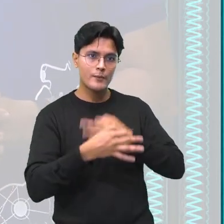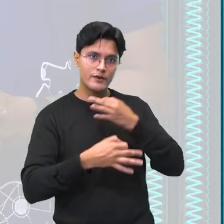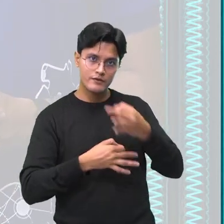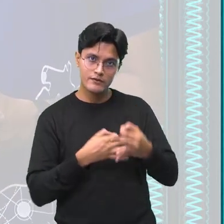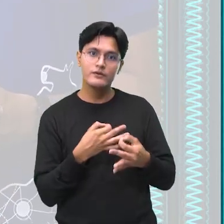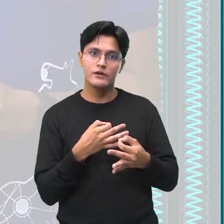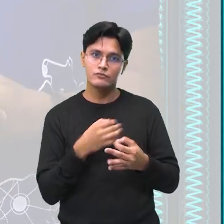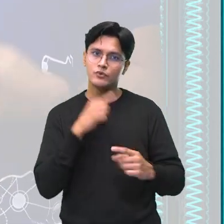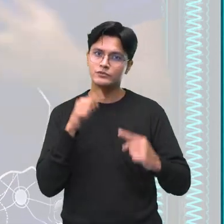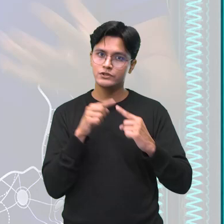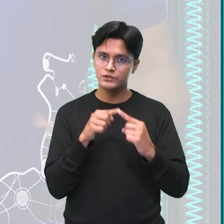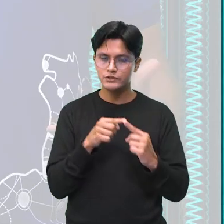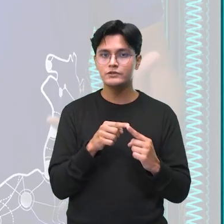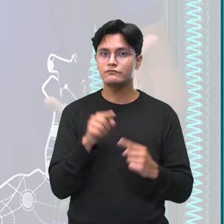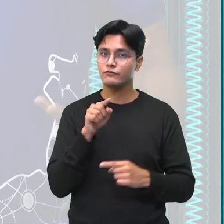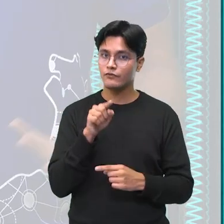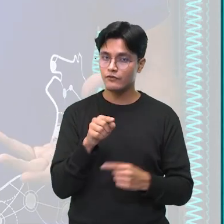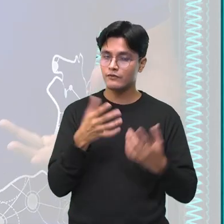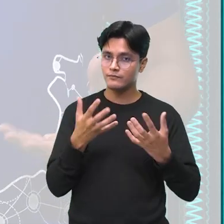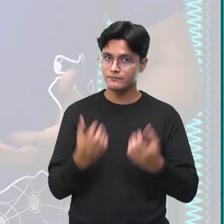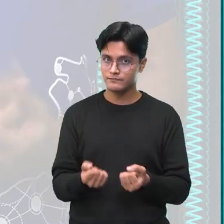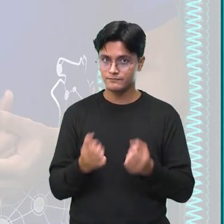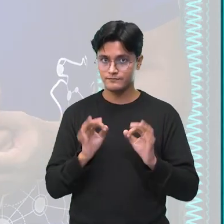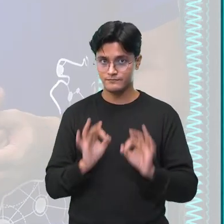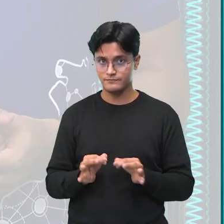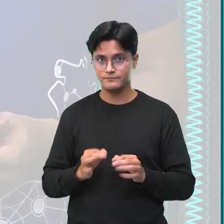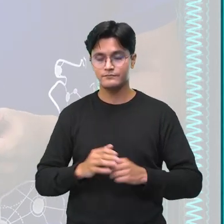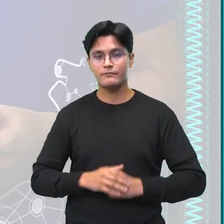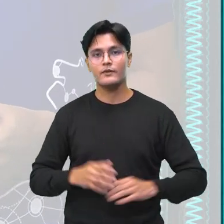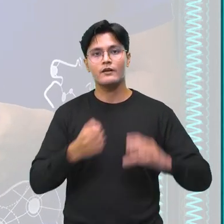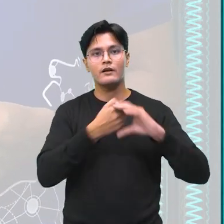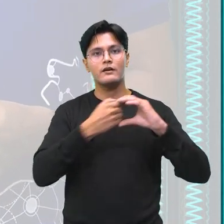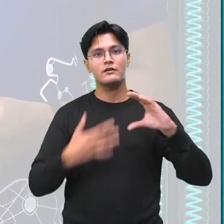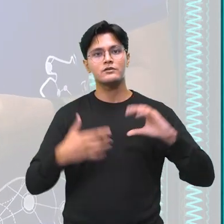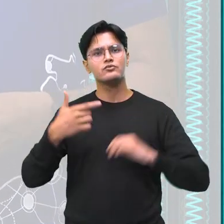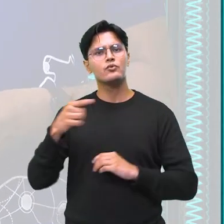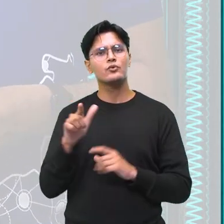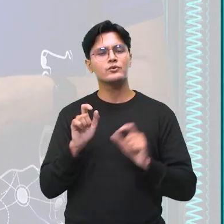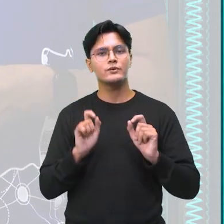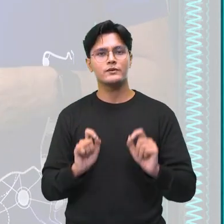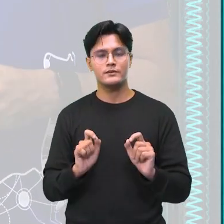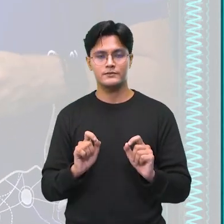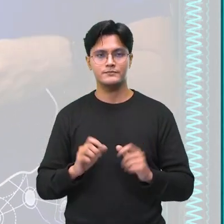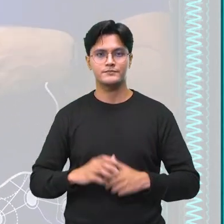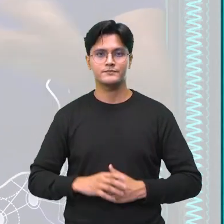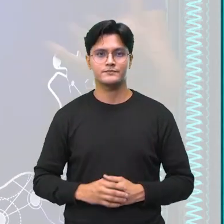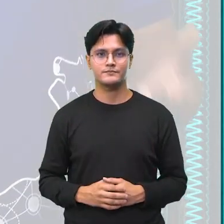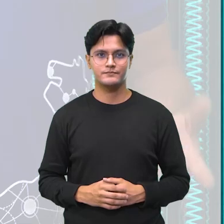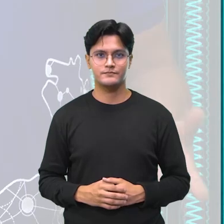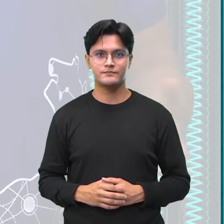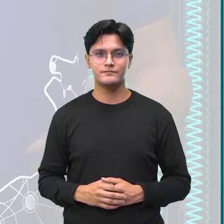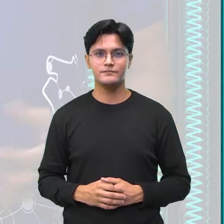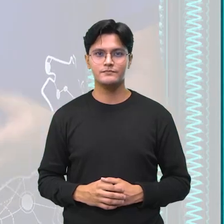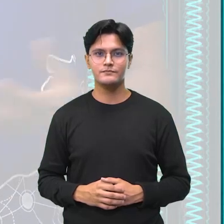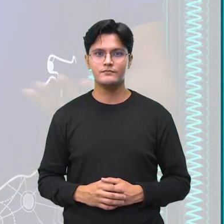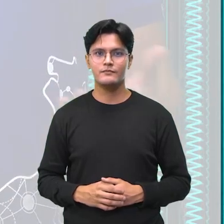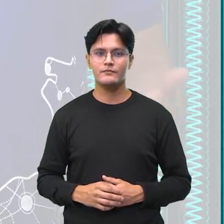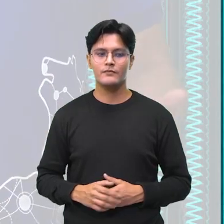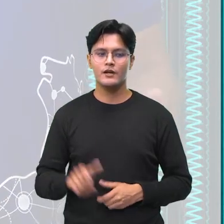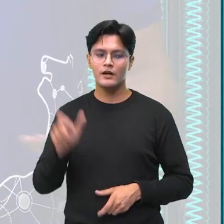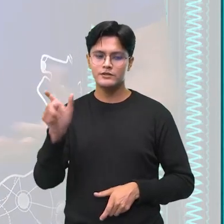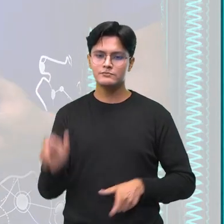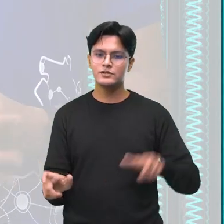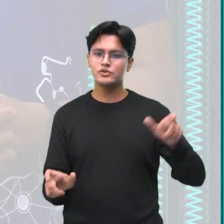você, ok? Outra característica, então, do nosso debate é quem faz o debate, que são